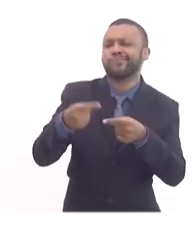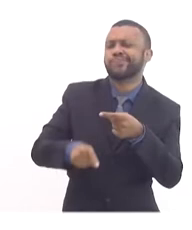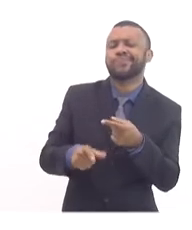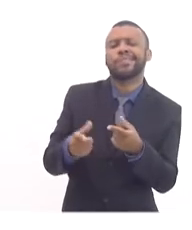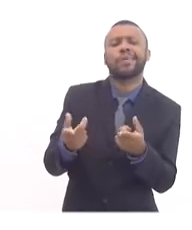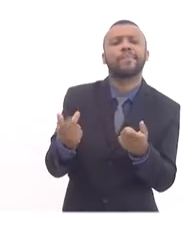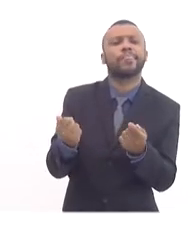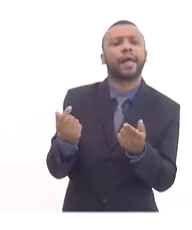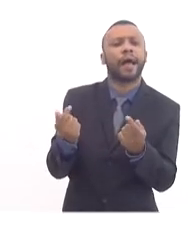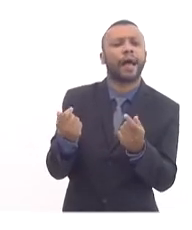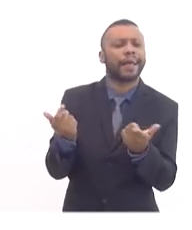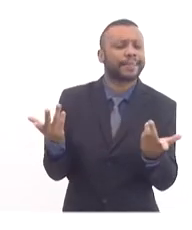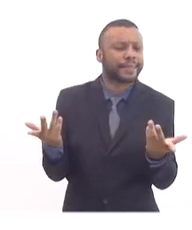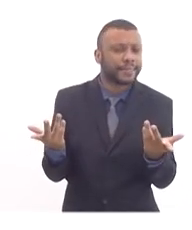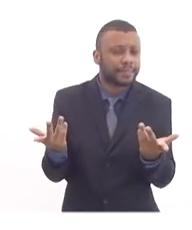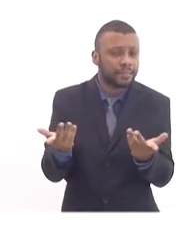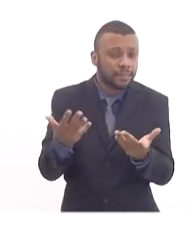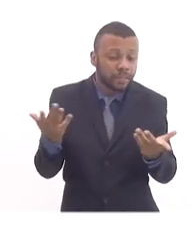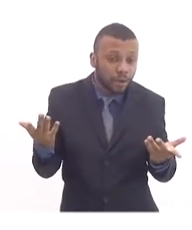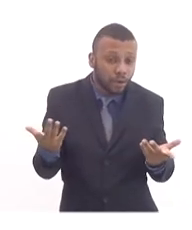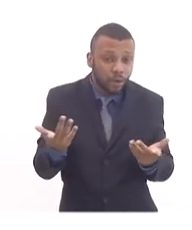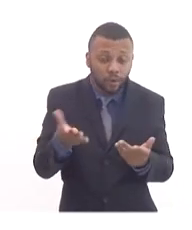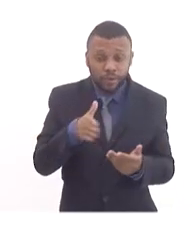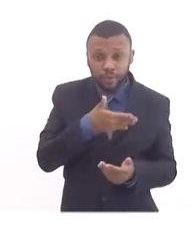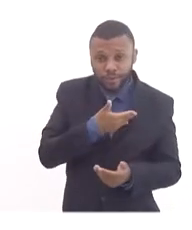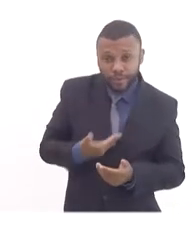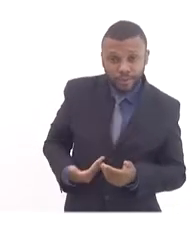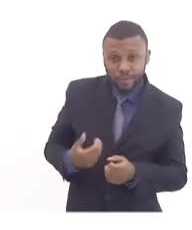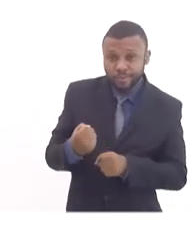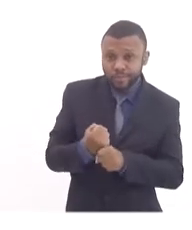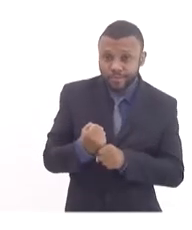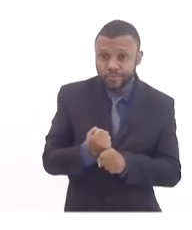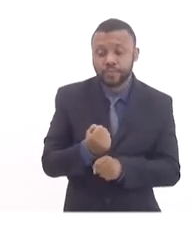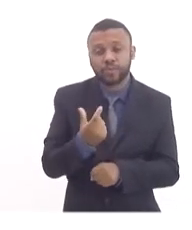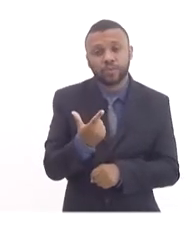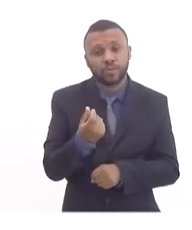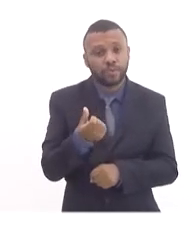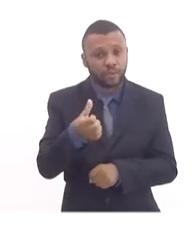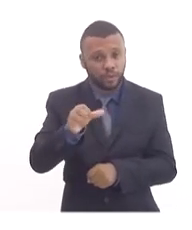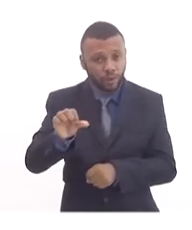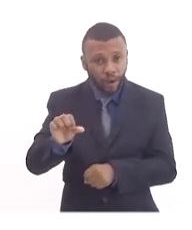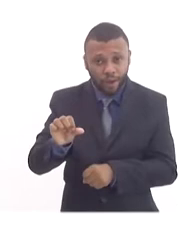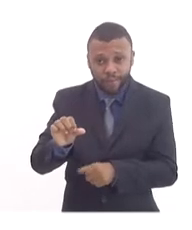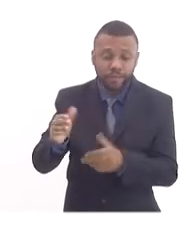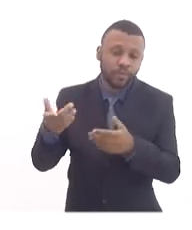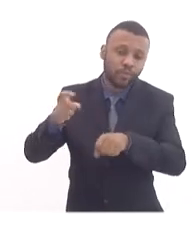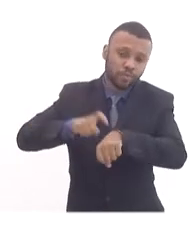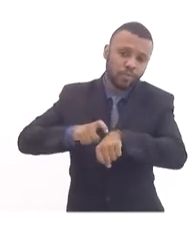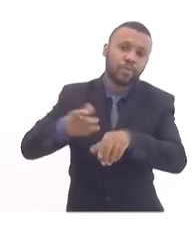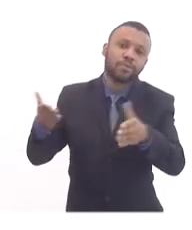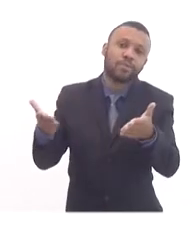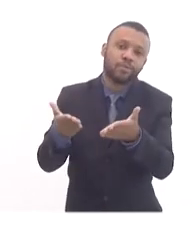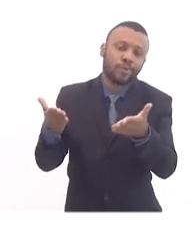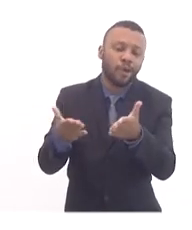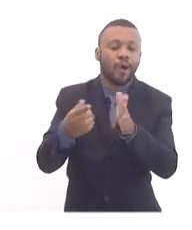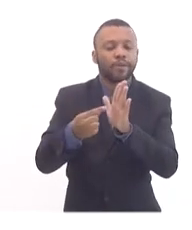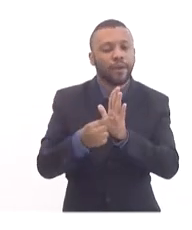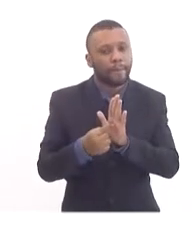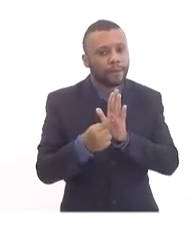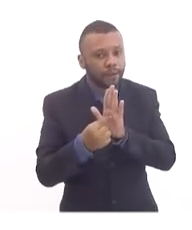para nada Serve Já que esse governo tá aí desde 2019 e já que esse governo ao se apresentar